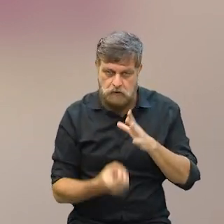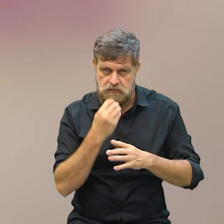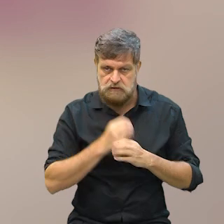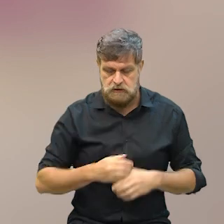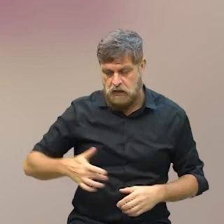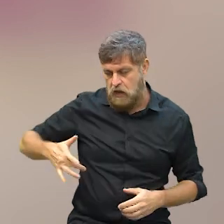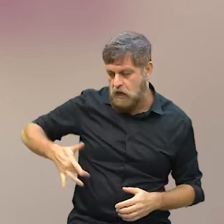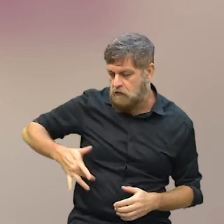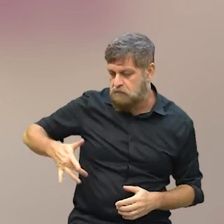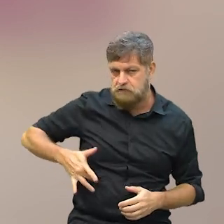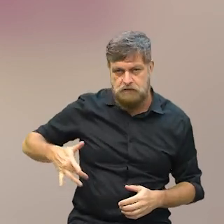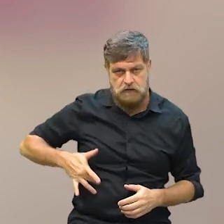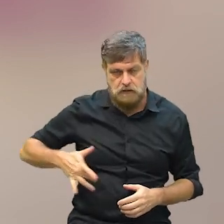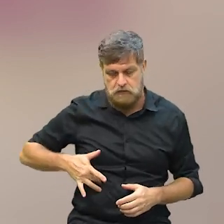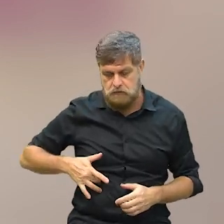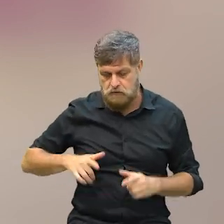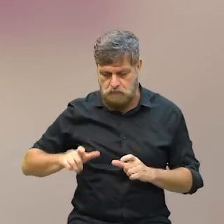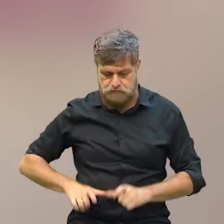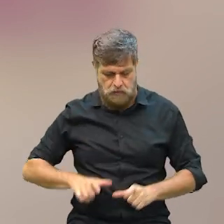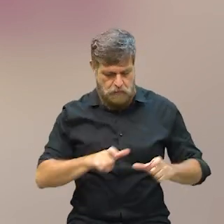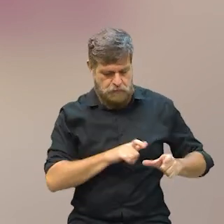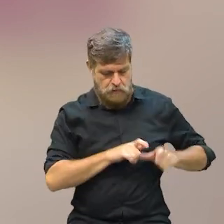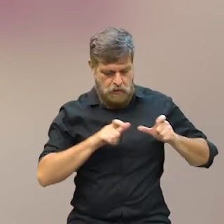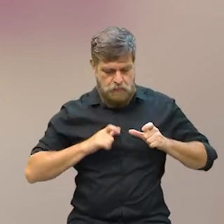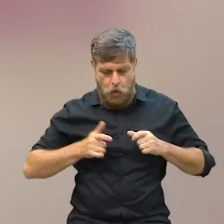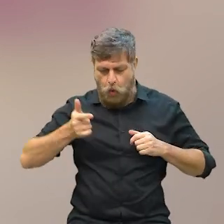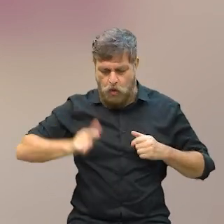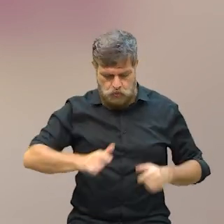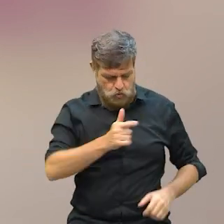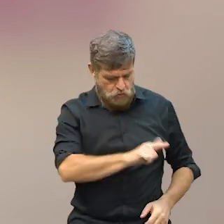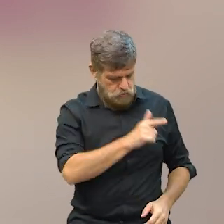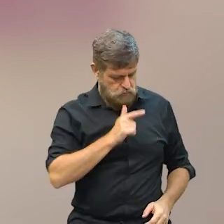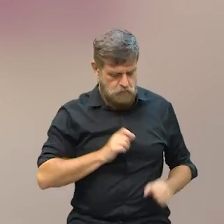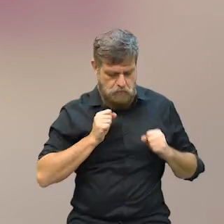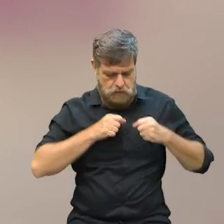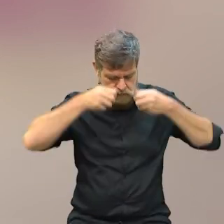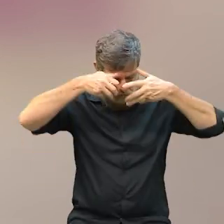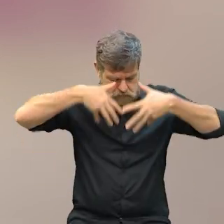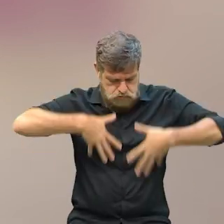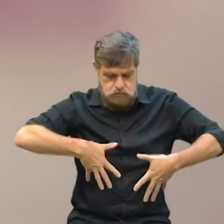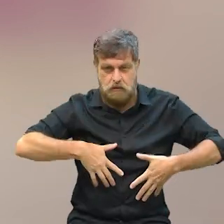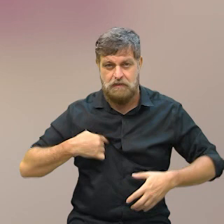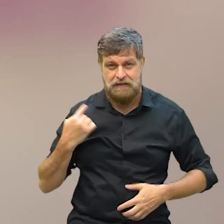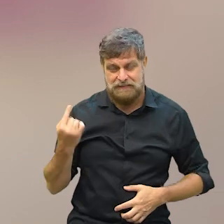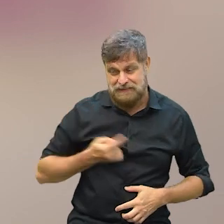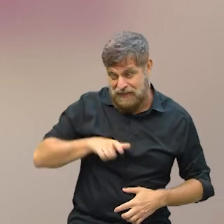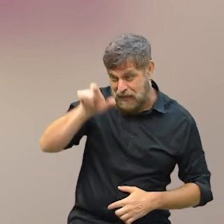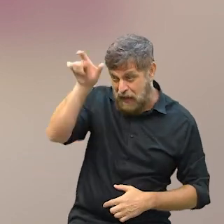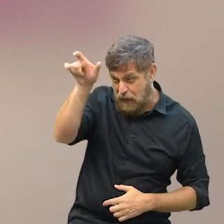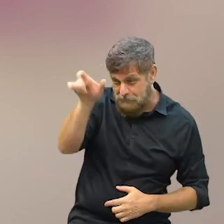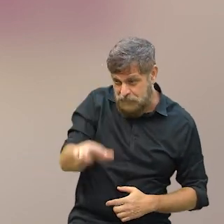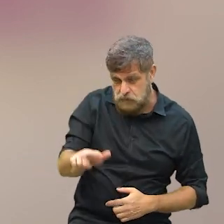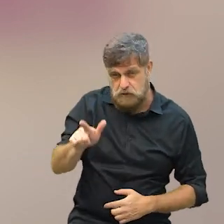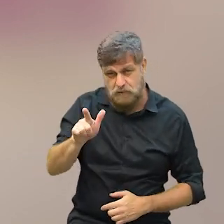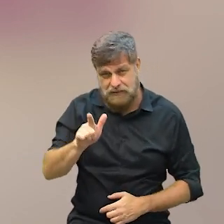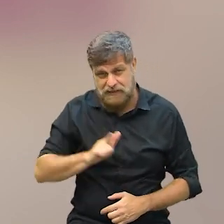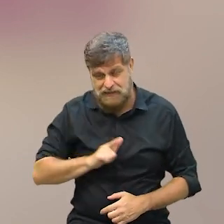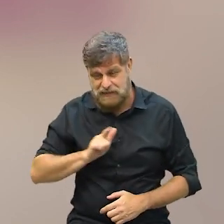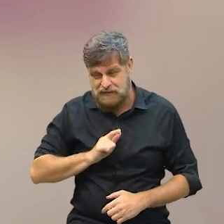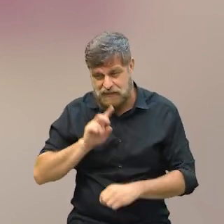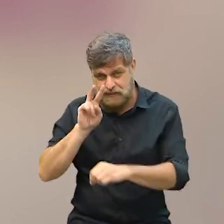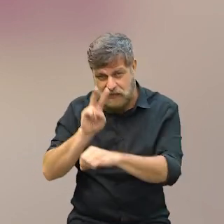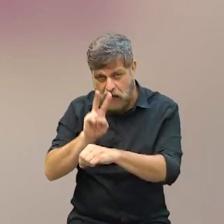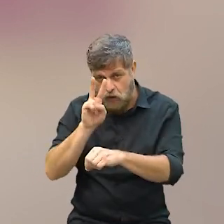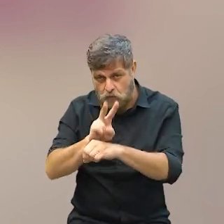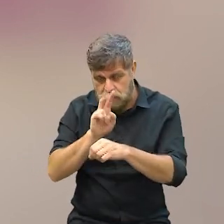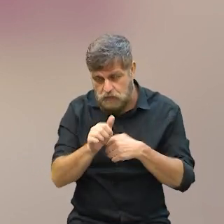para fígado e outras partes do corpo. Então, sempre se a pessoa que está